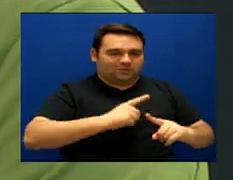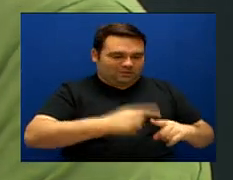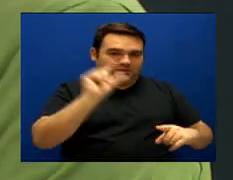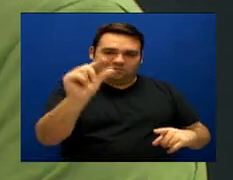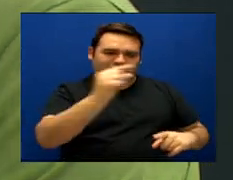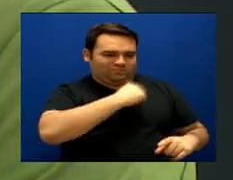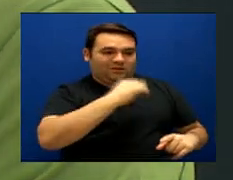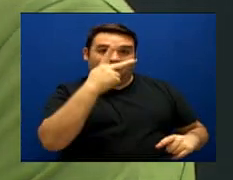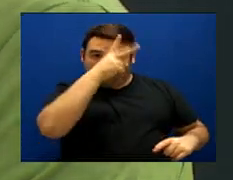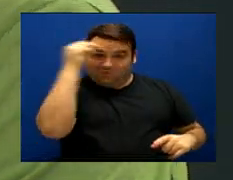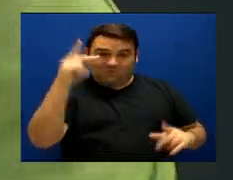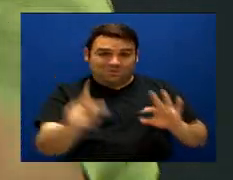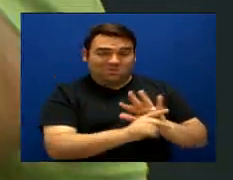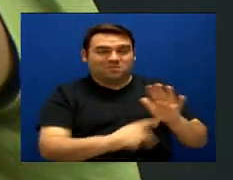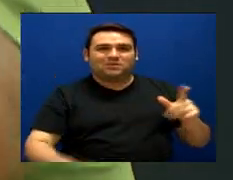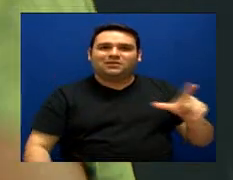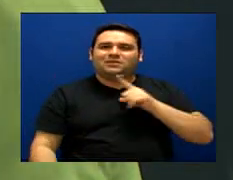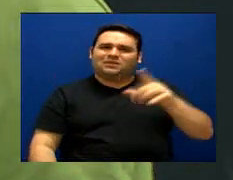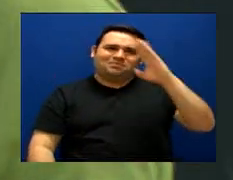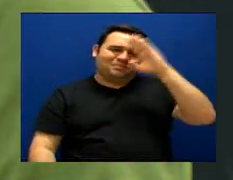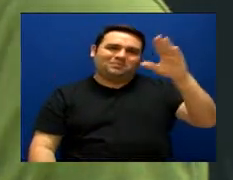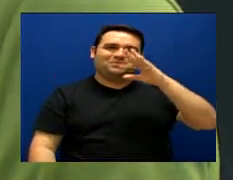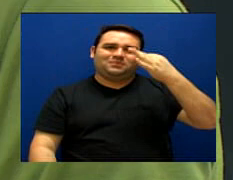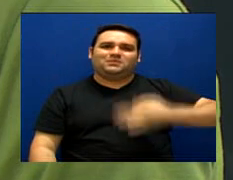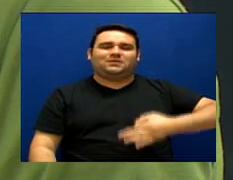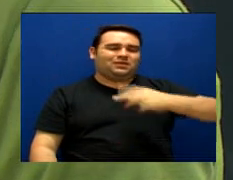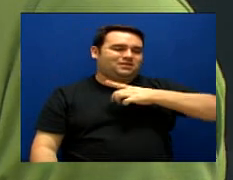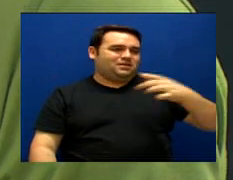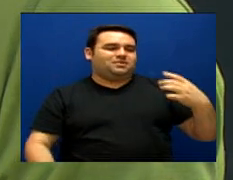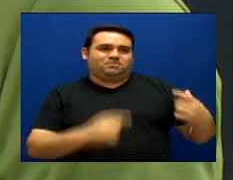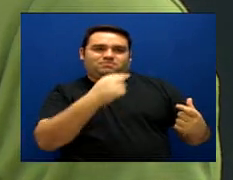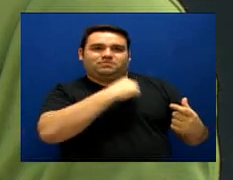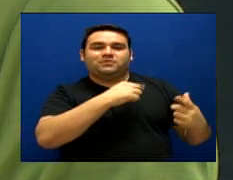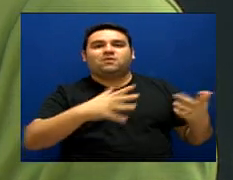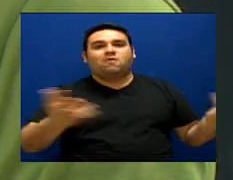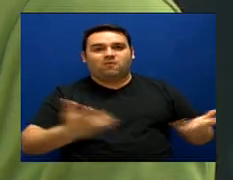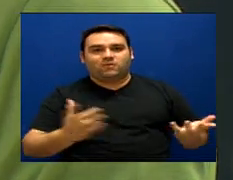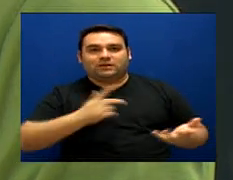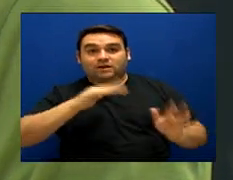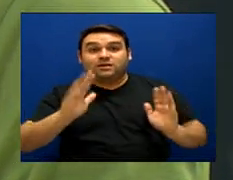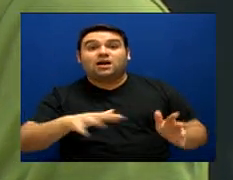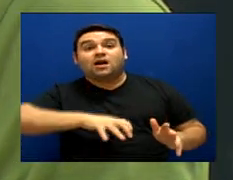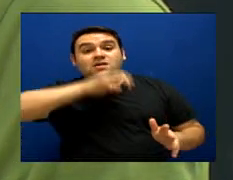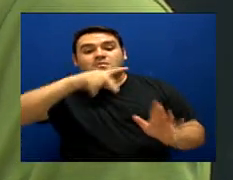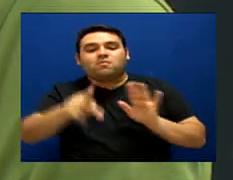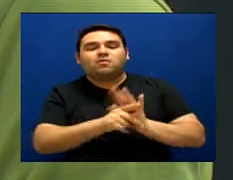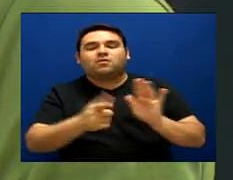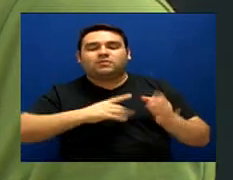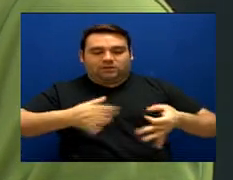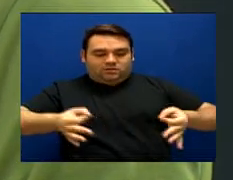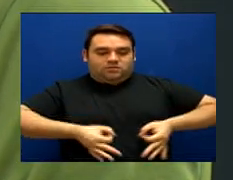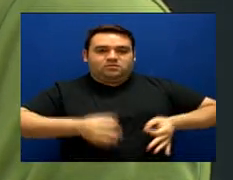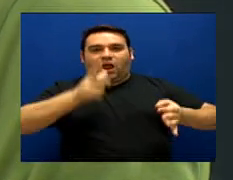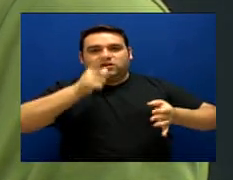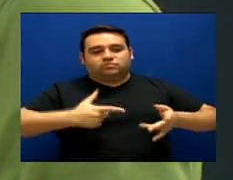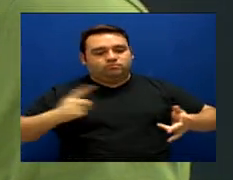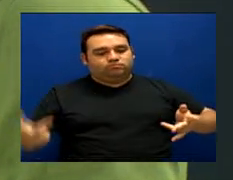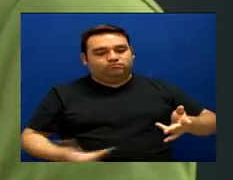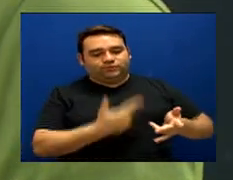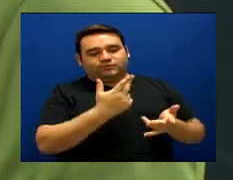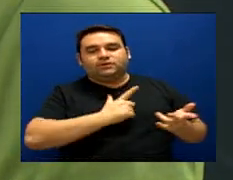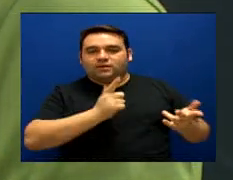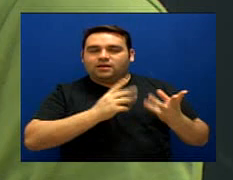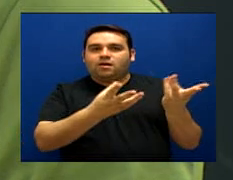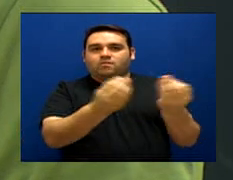prefeitura. Então, isso seria a parte ideal, quando, como a doutora falou, da parte de chipagem. Hoje já ocorre só com os animais que são castrados lá,